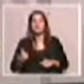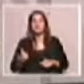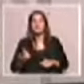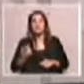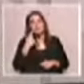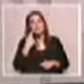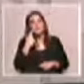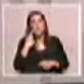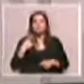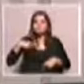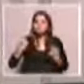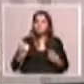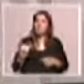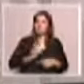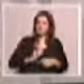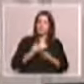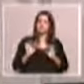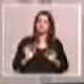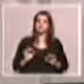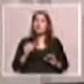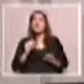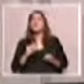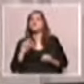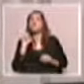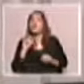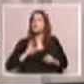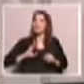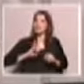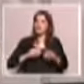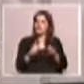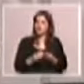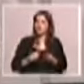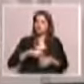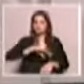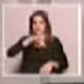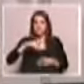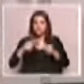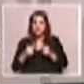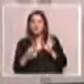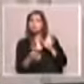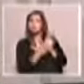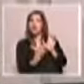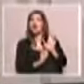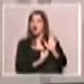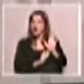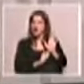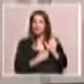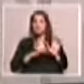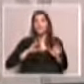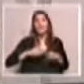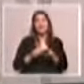dar a conhecer aquilo que é a identidade e como está identificado o queijo Serra da Estrela. Ele é um queijo que é